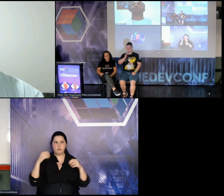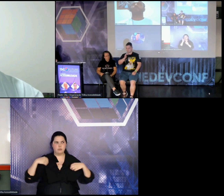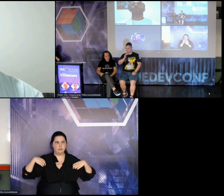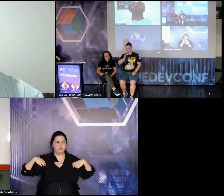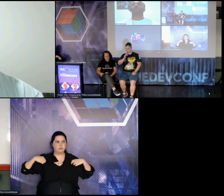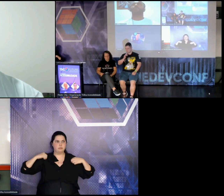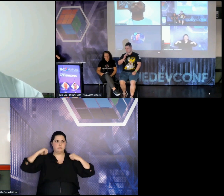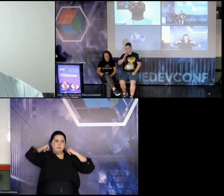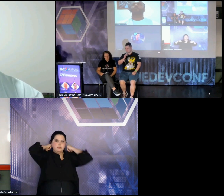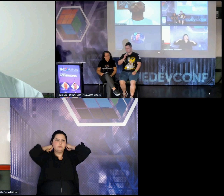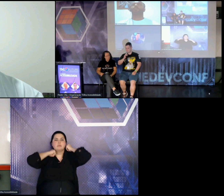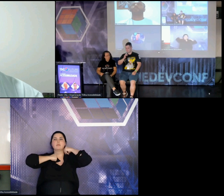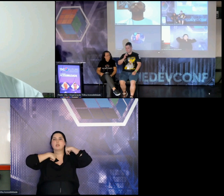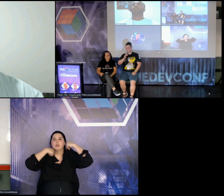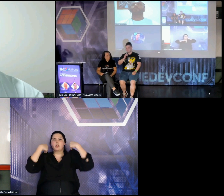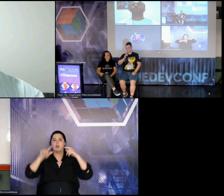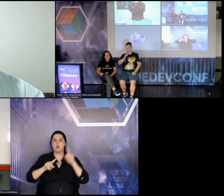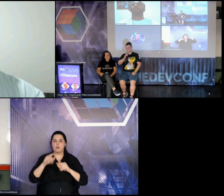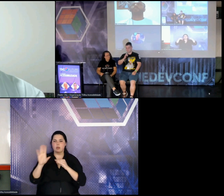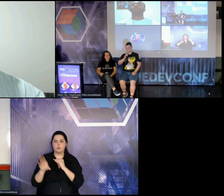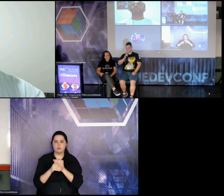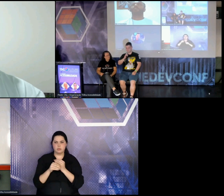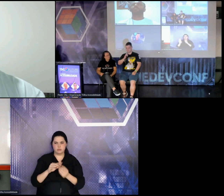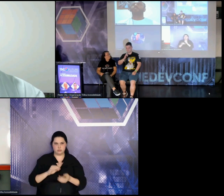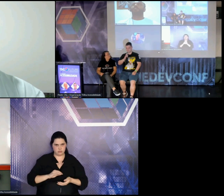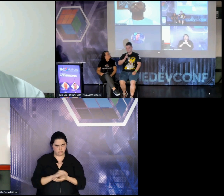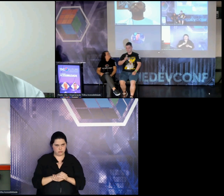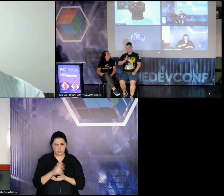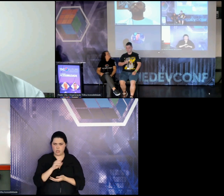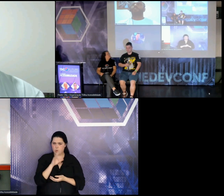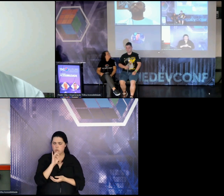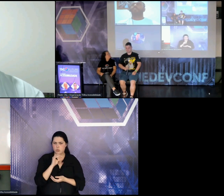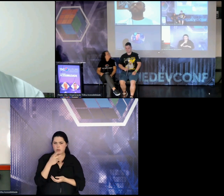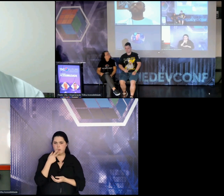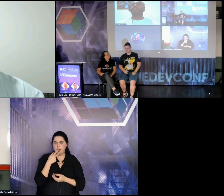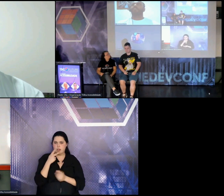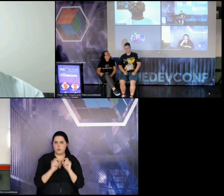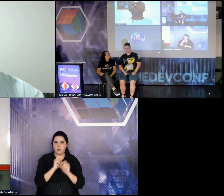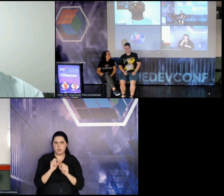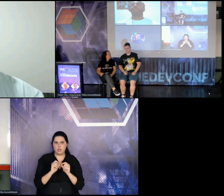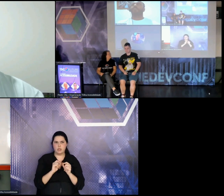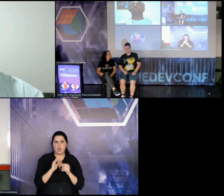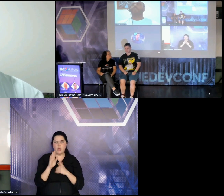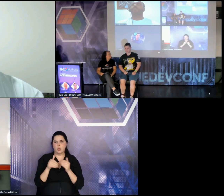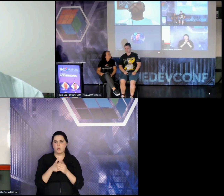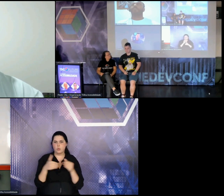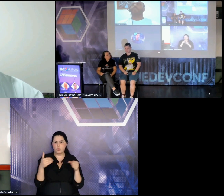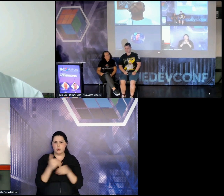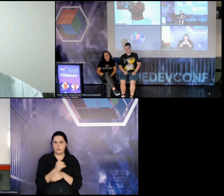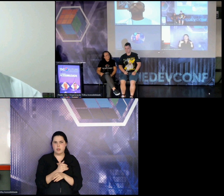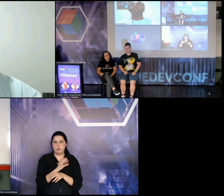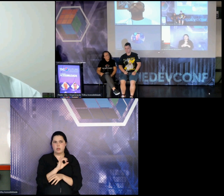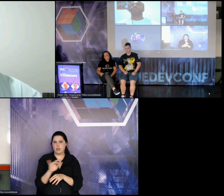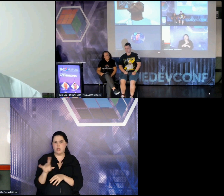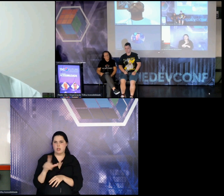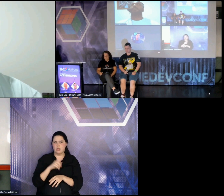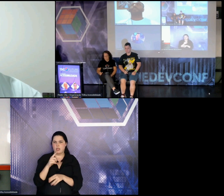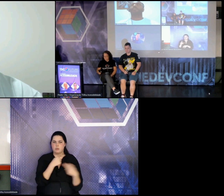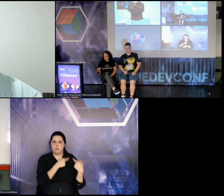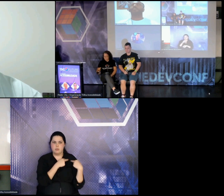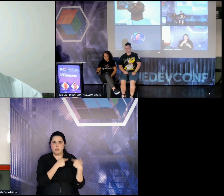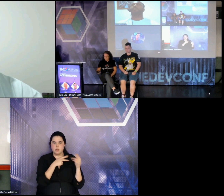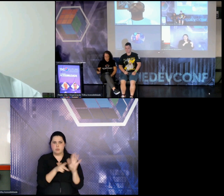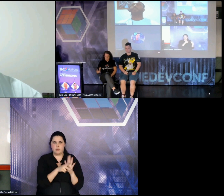Alguém quer complementar? Não, é só falar que assim é o todo, né? Então, cada um tem suas